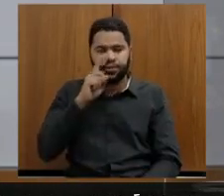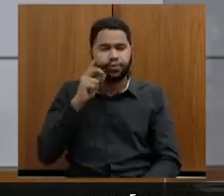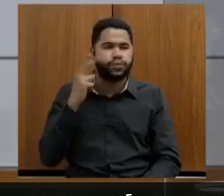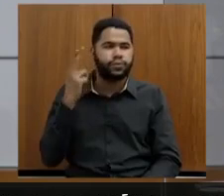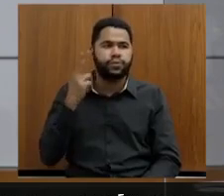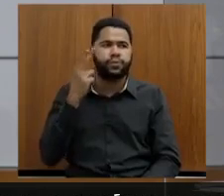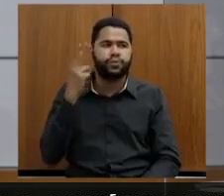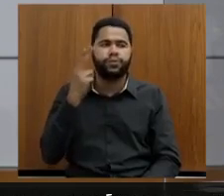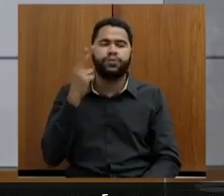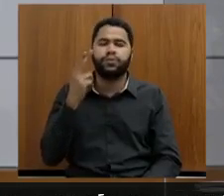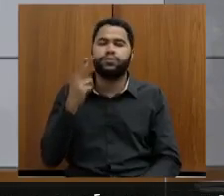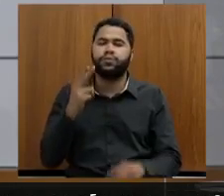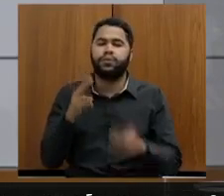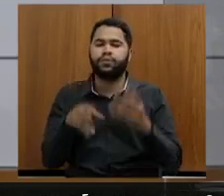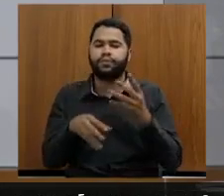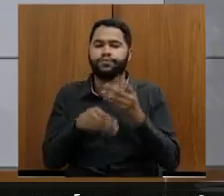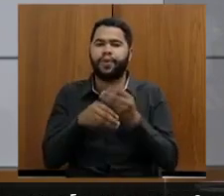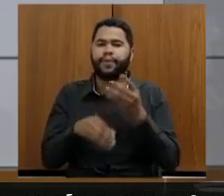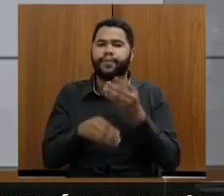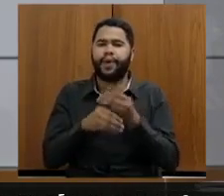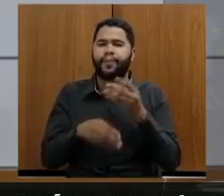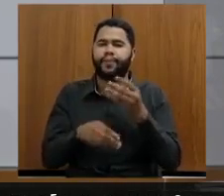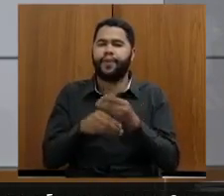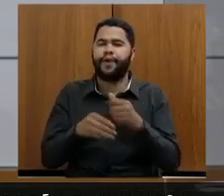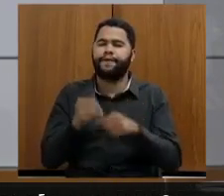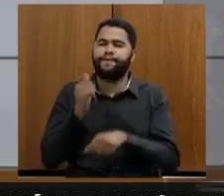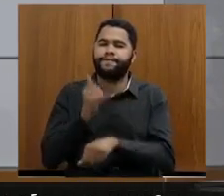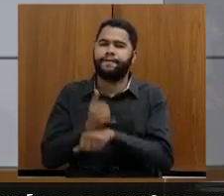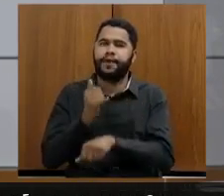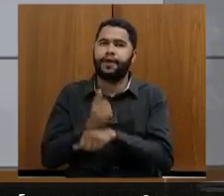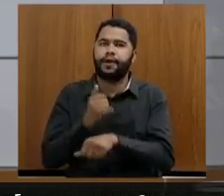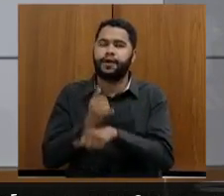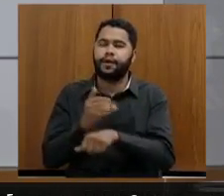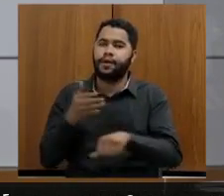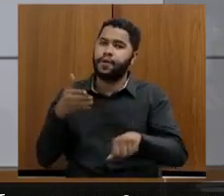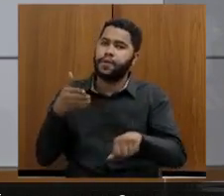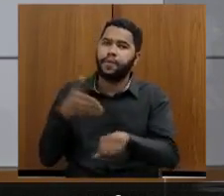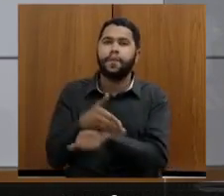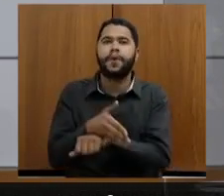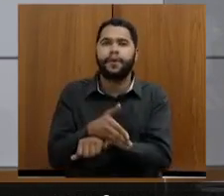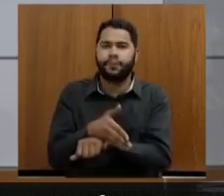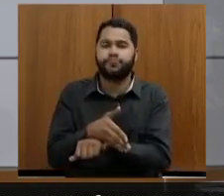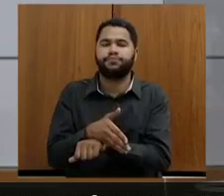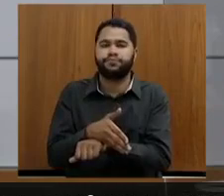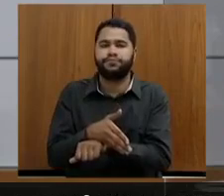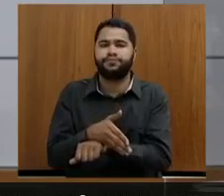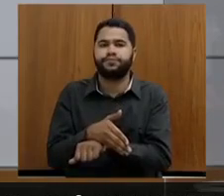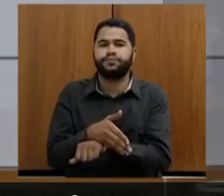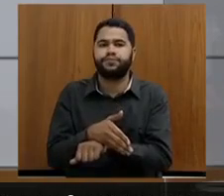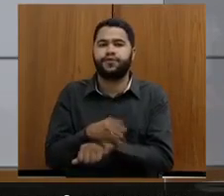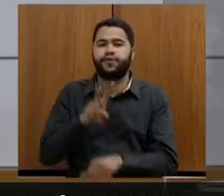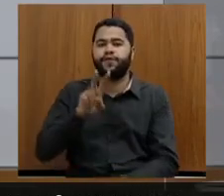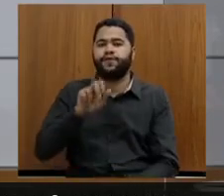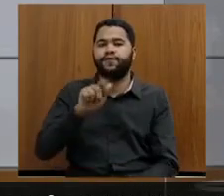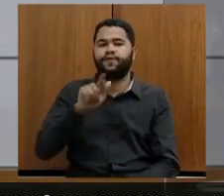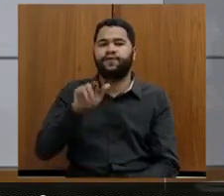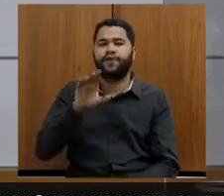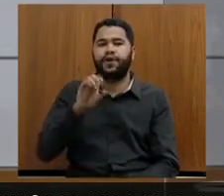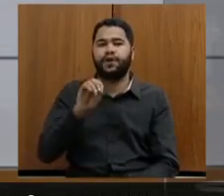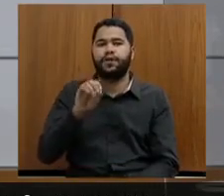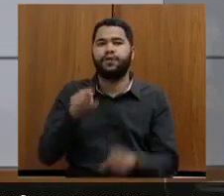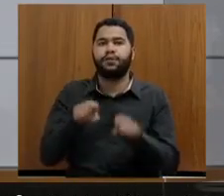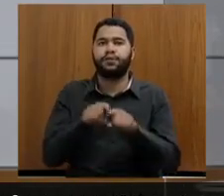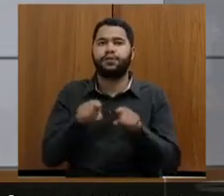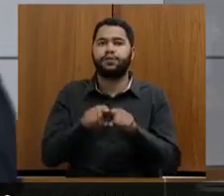eles vão juntando o ferro-gusa eles pulam para dentro do dentro do vagão e vão